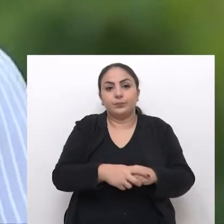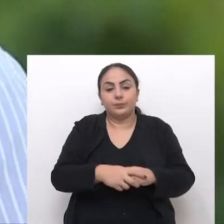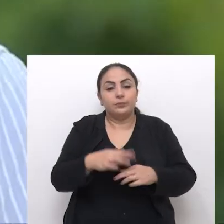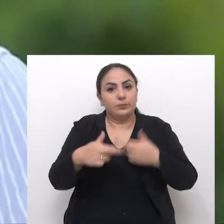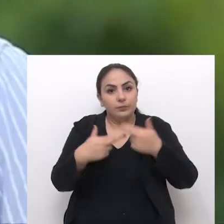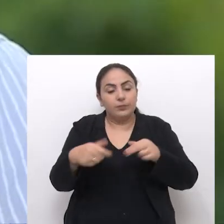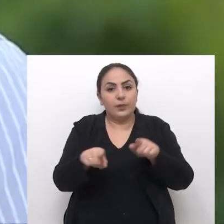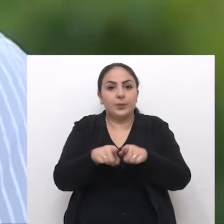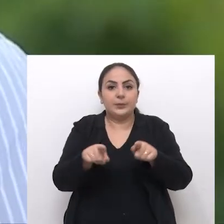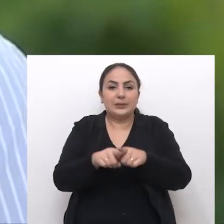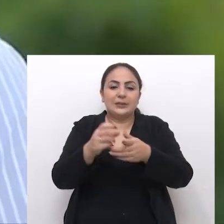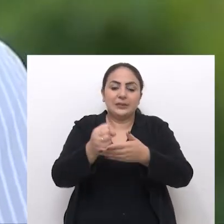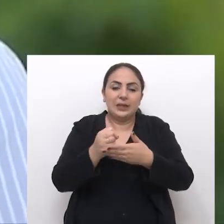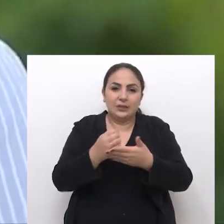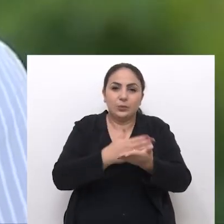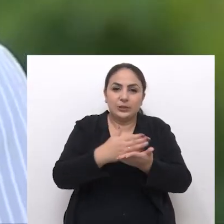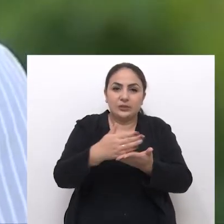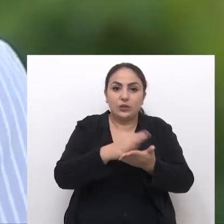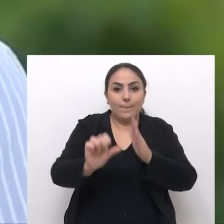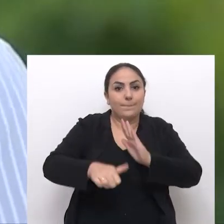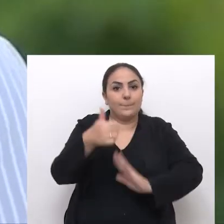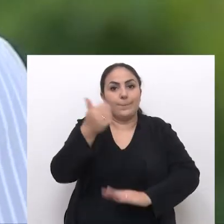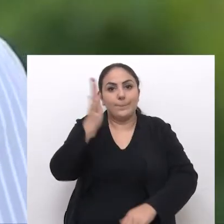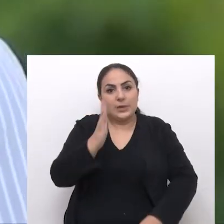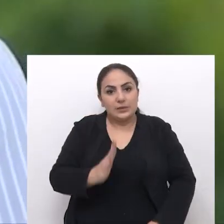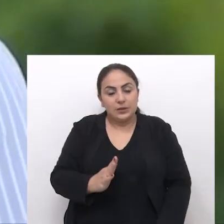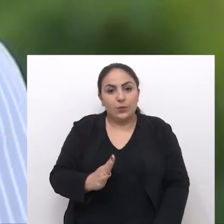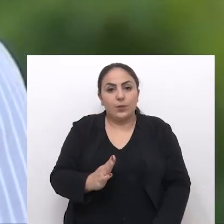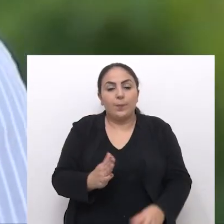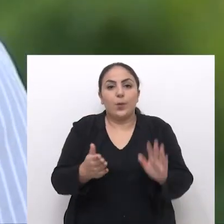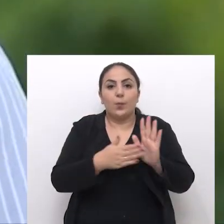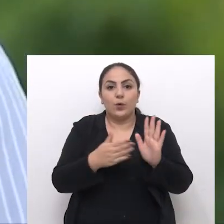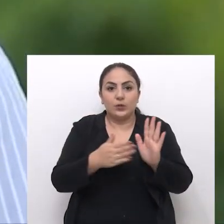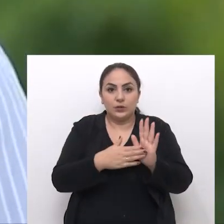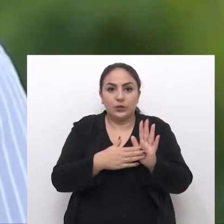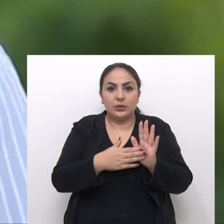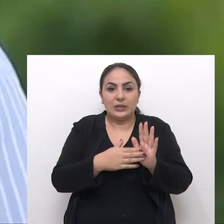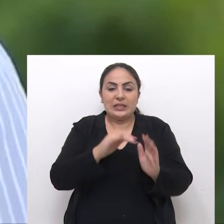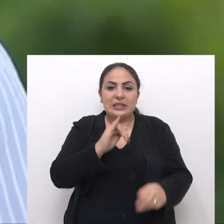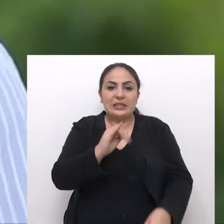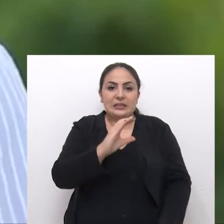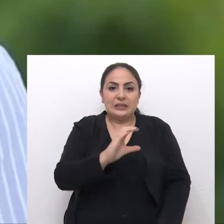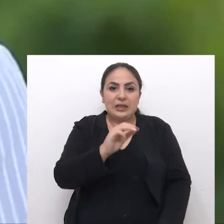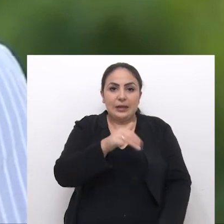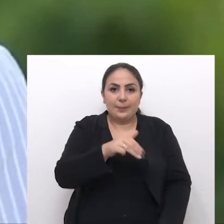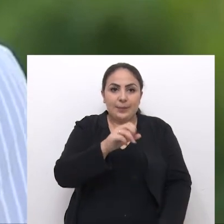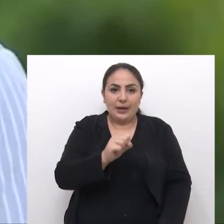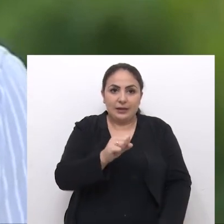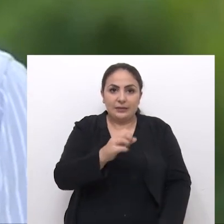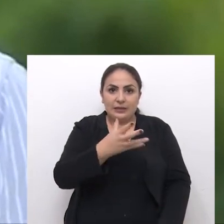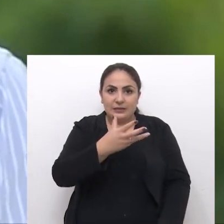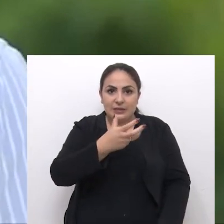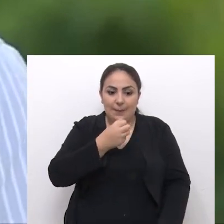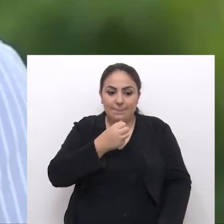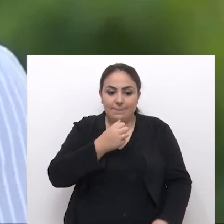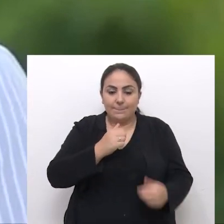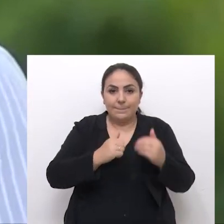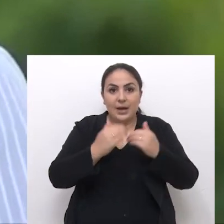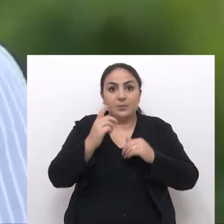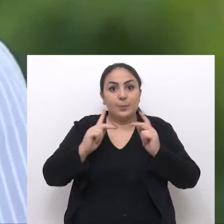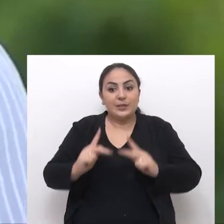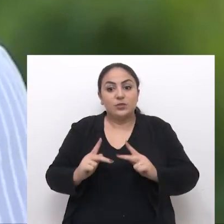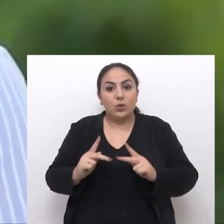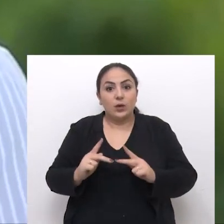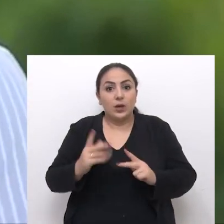população. A reforma também traz uma iniciativa pioneira no Brasil. Proporcionalmente, o ICMS onera mais quem ganha